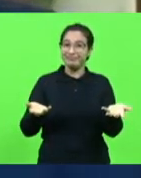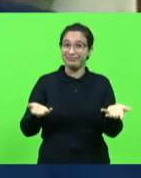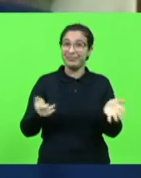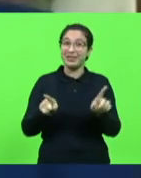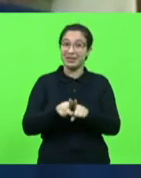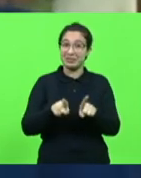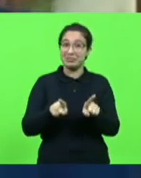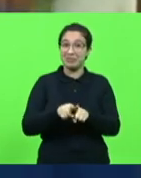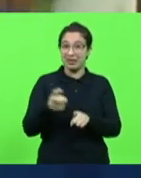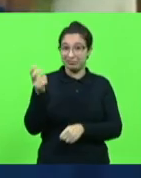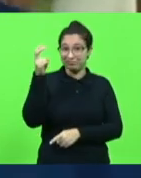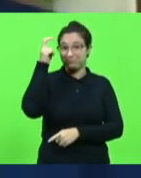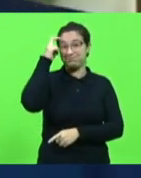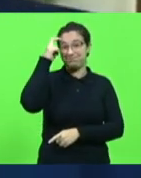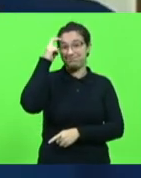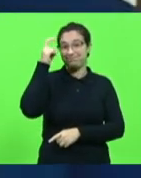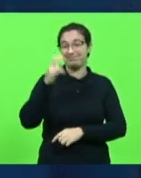cultura.